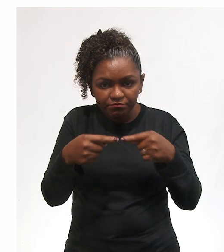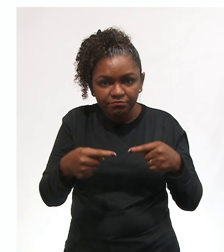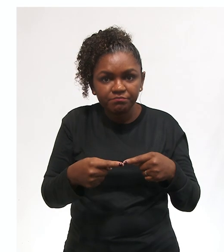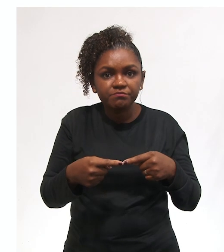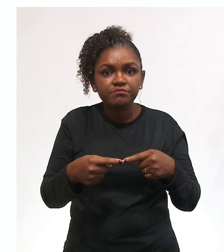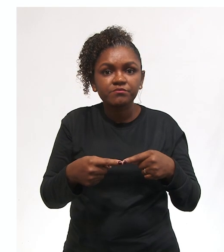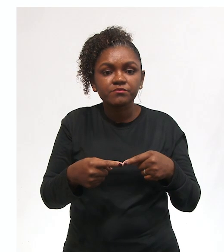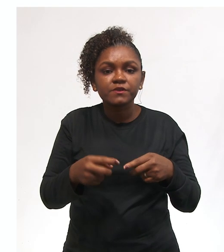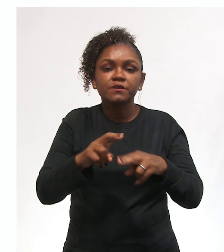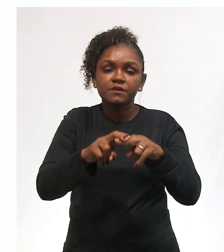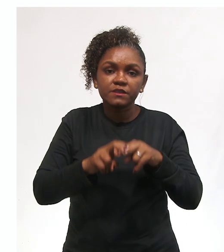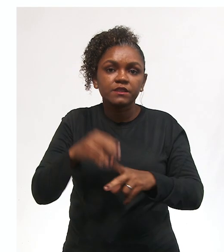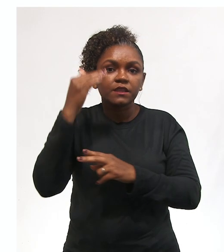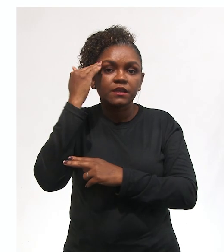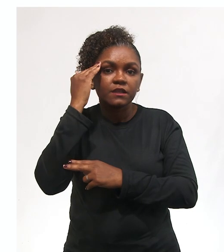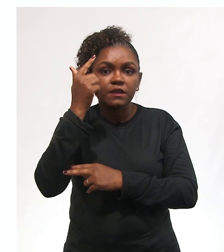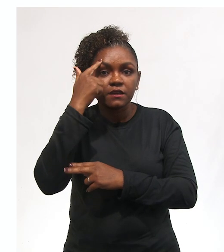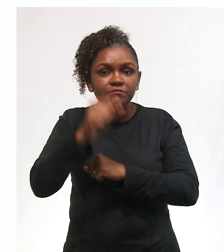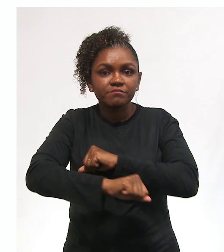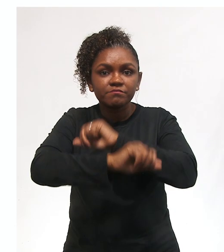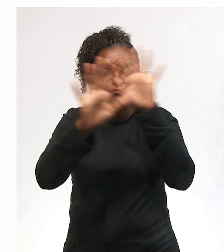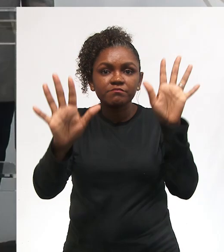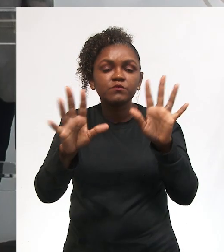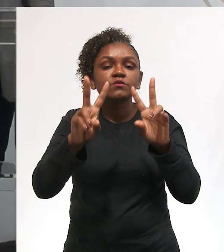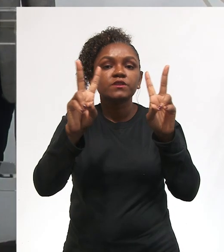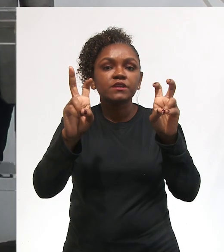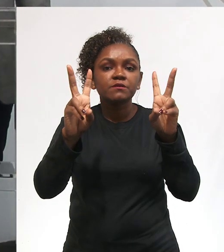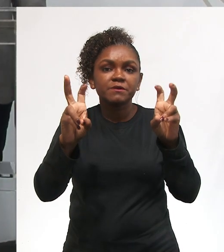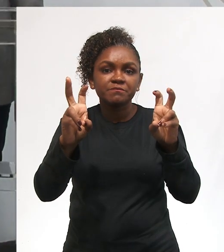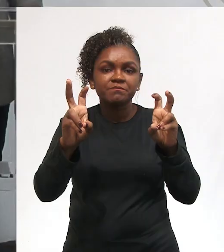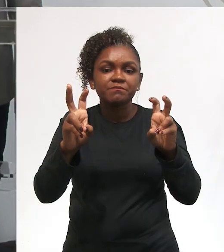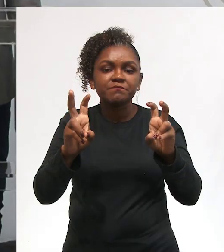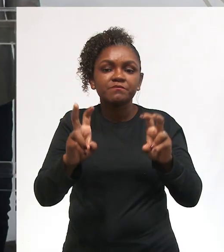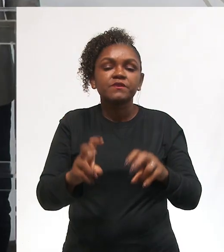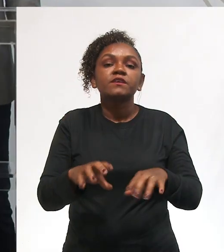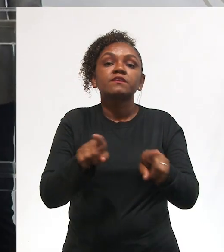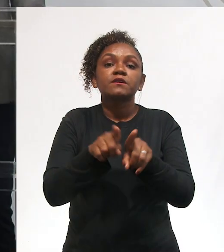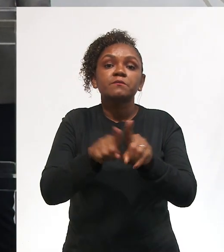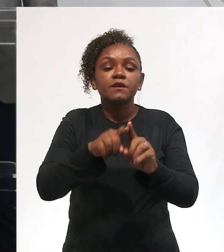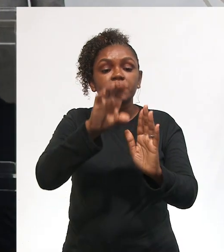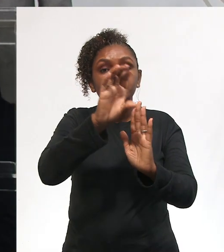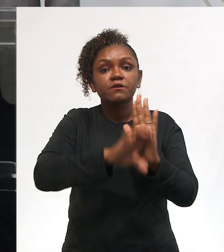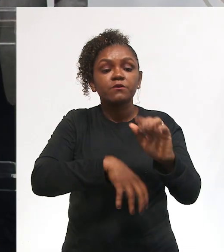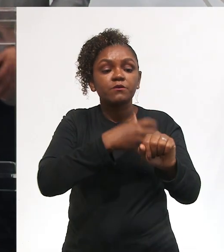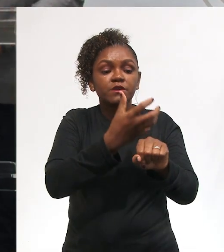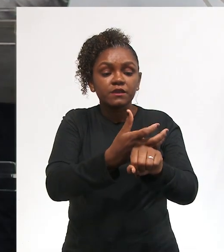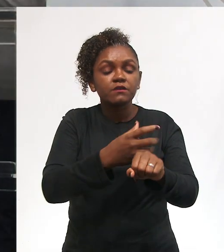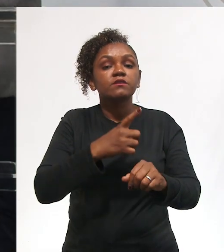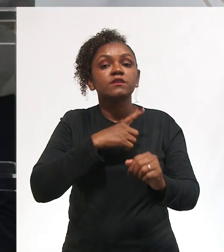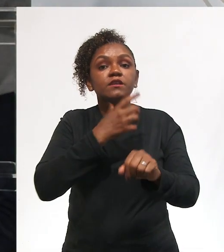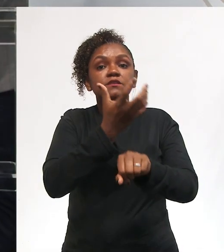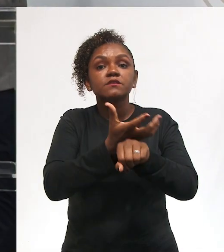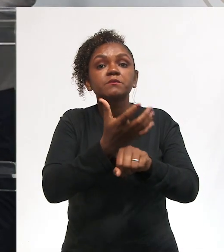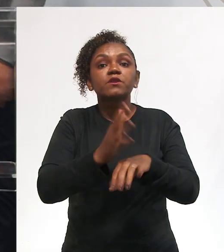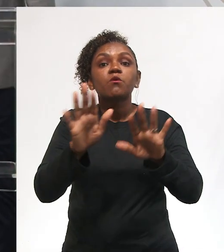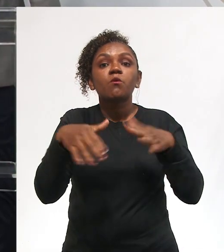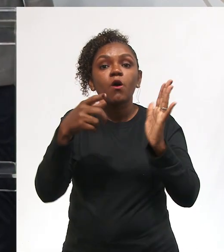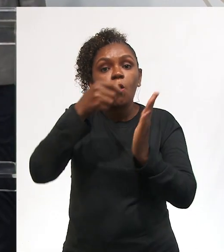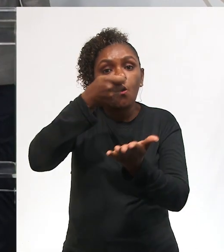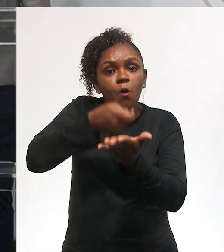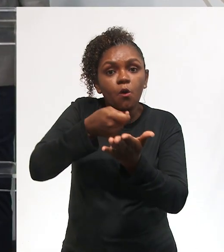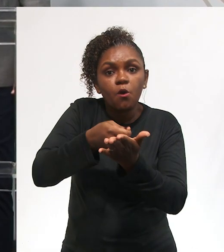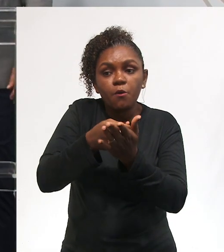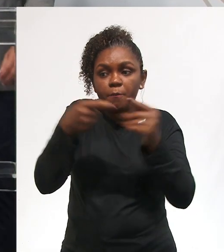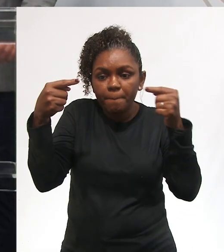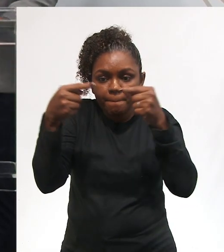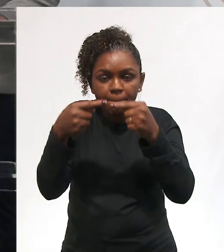de a gente entender metodologia e ver quais são as disciplinas que são obrigatórias, que têm essa relação nessas diretrizes,